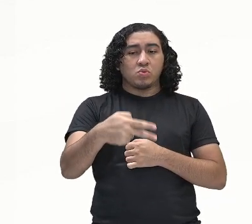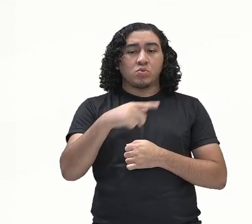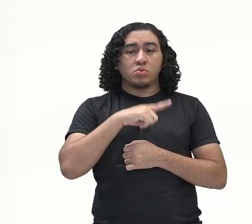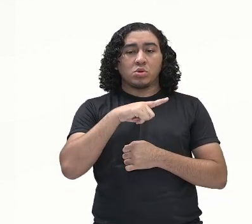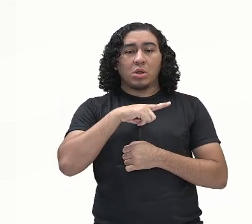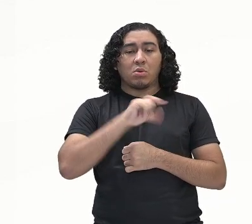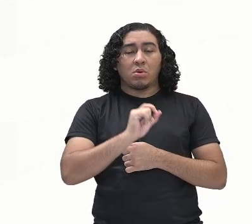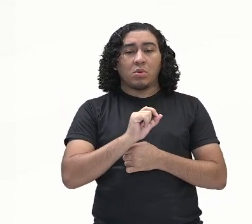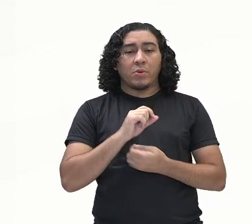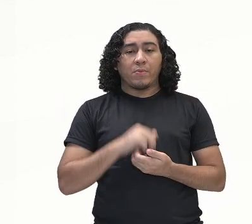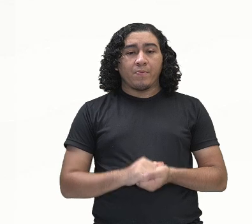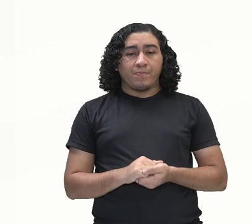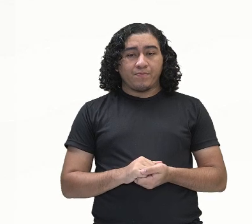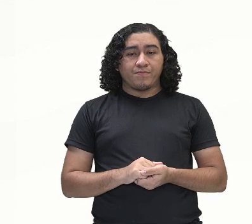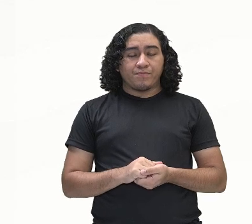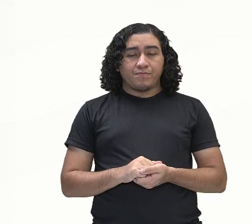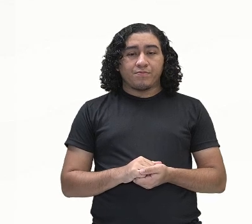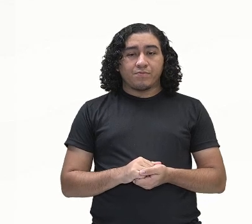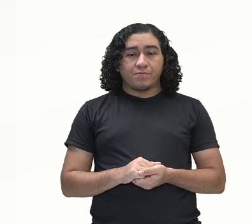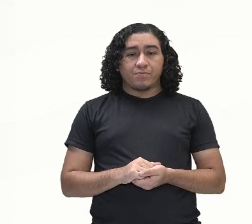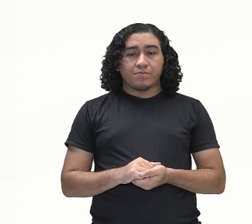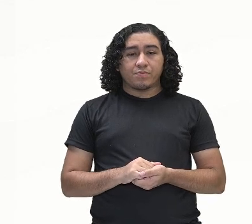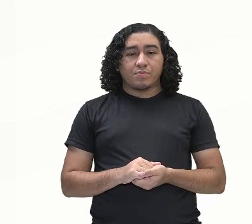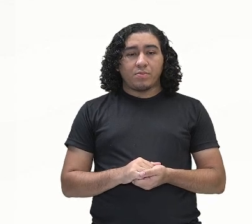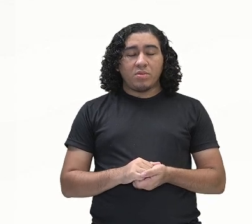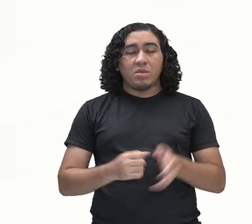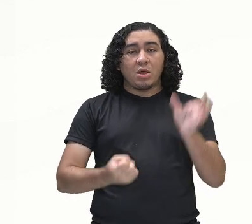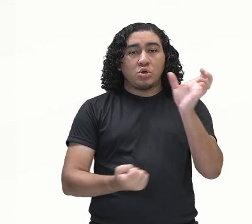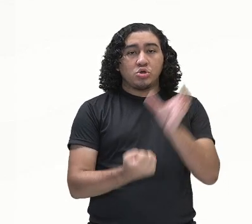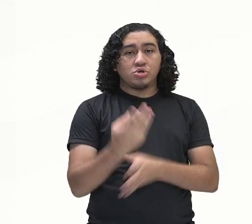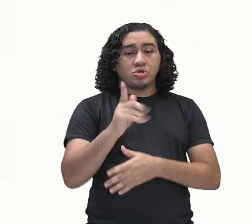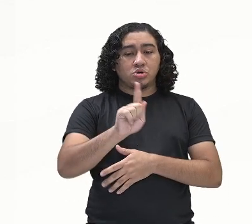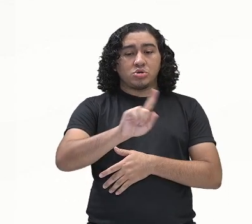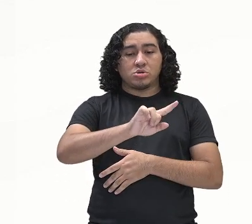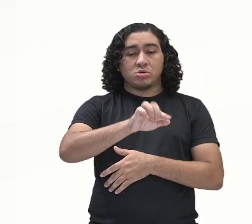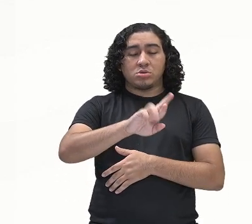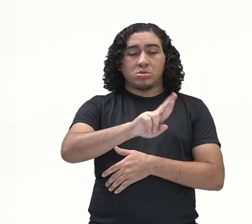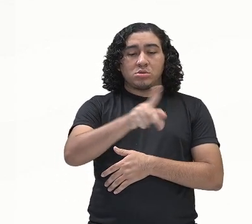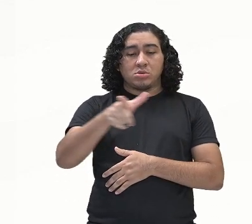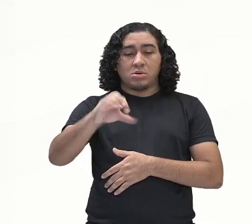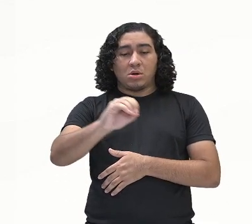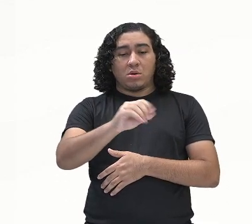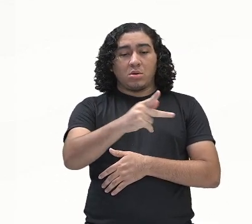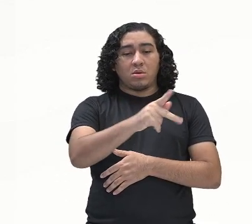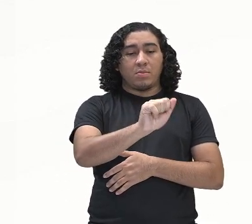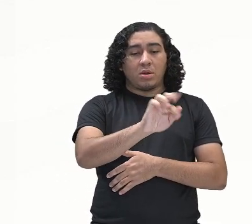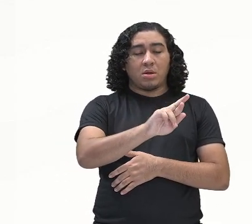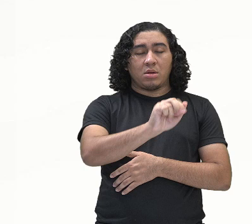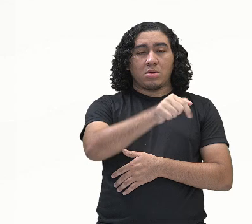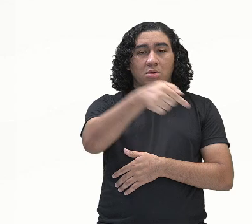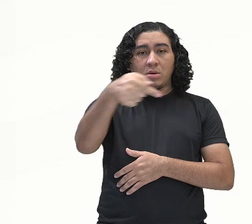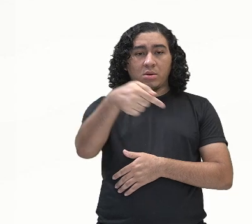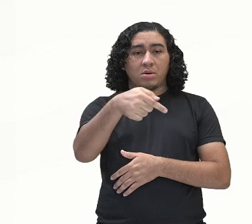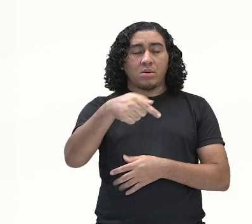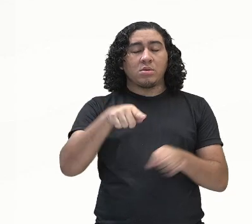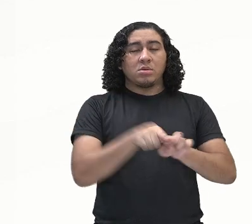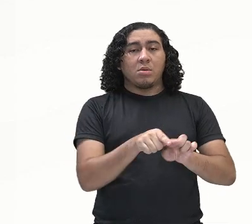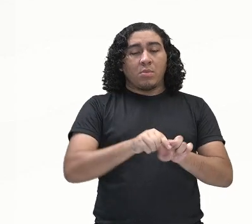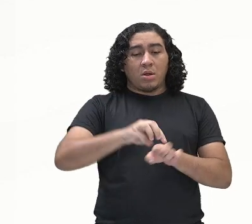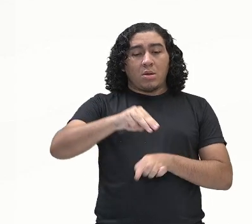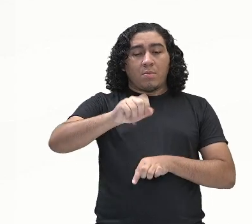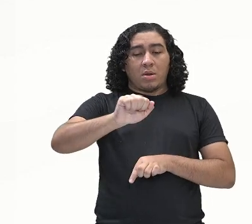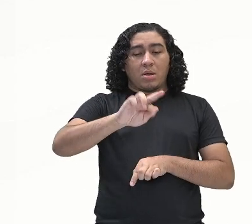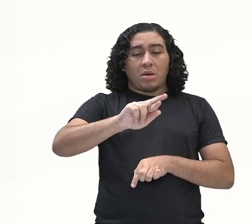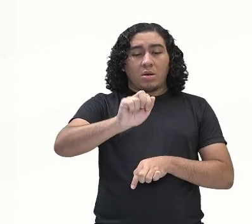o surgimento das companhias, né, aqui na região do Grão-Pará e Maranhão, essas companhias monopolistas que